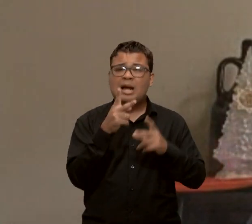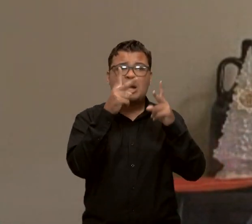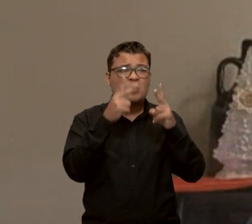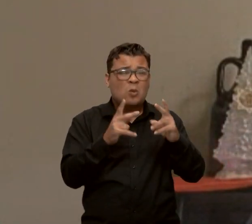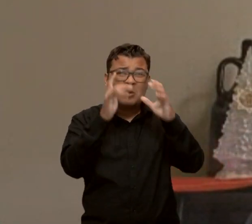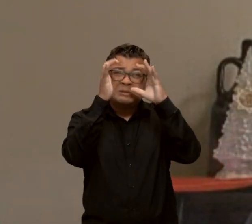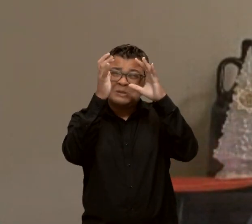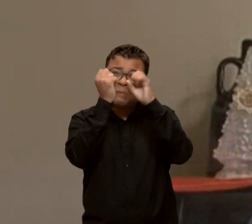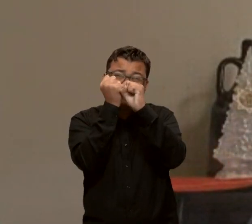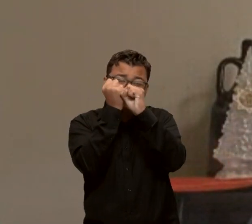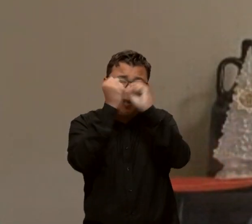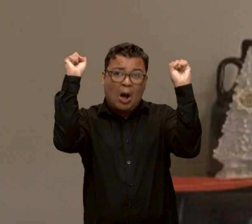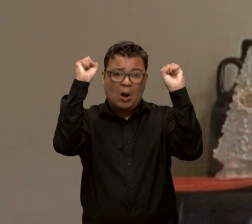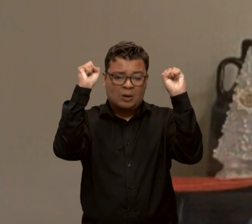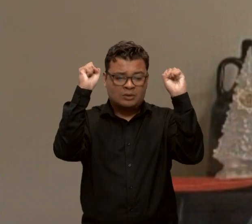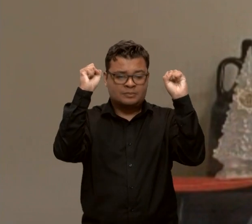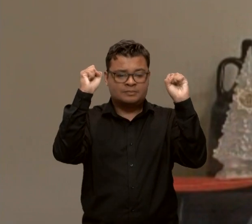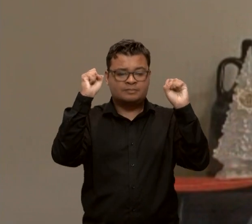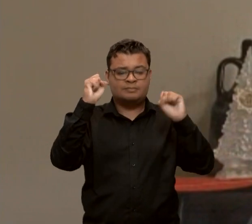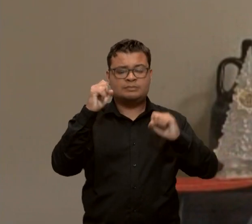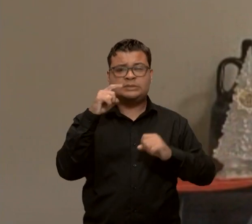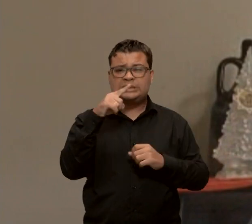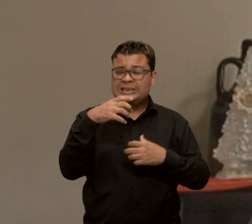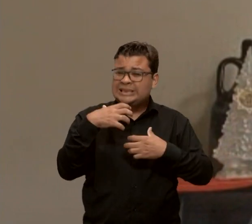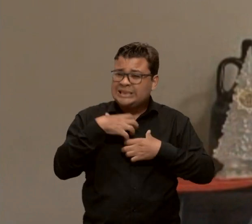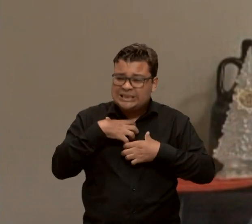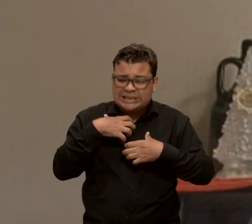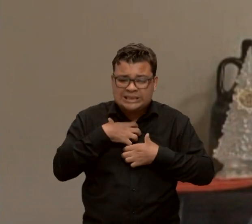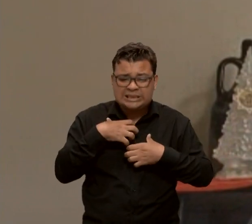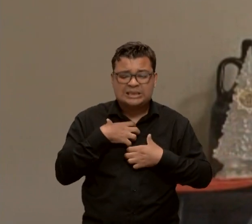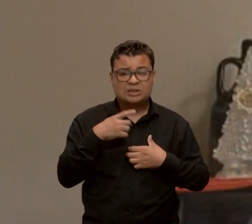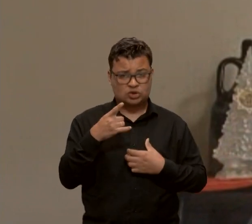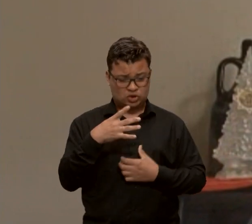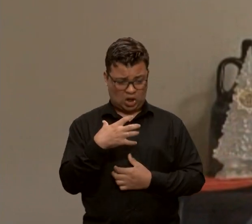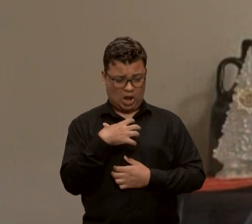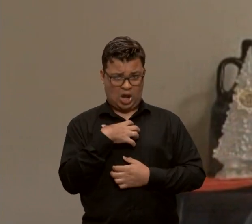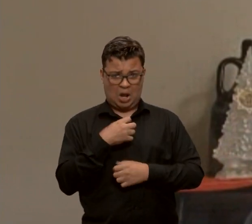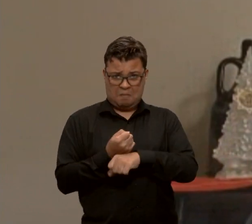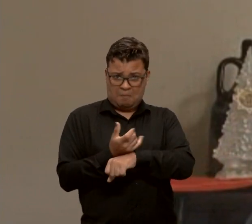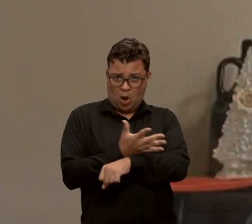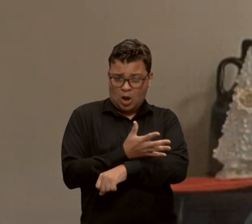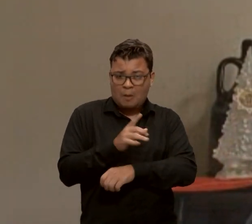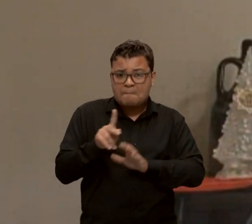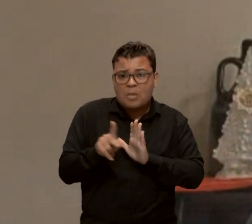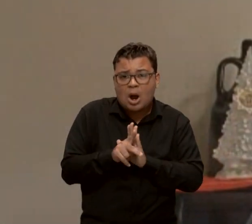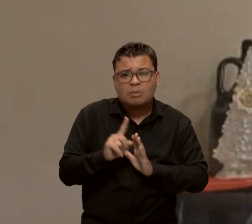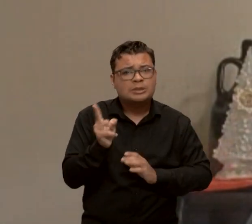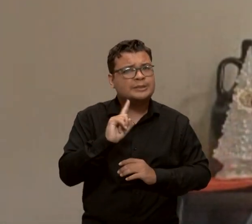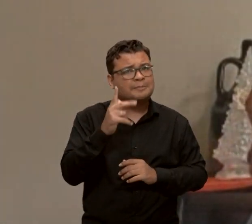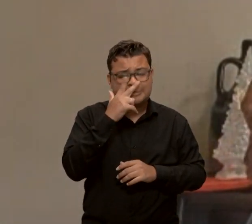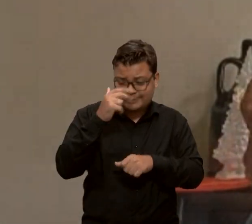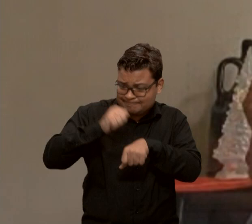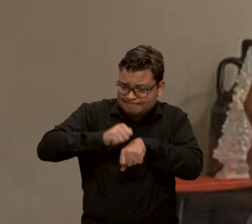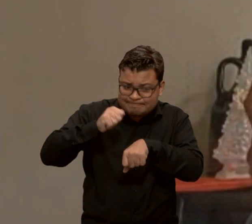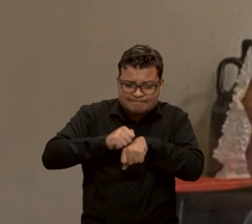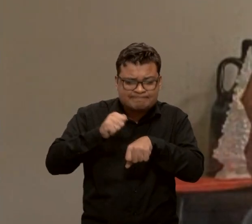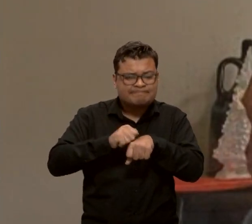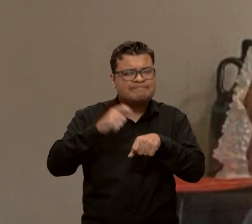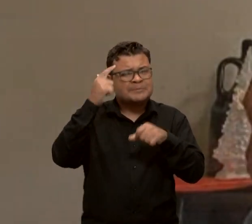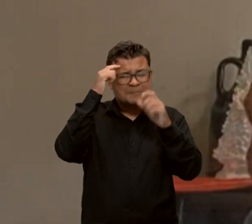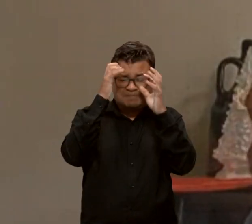dentro dele. É uma sensação física, não é só emocional ou uma